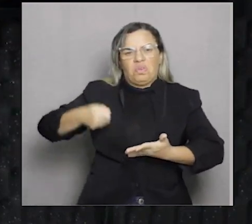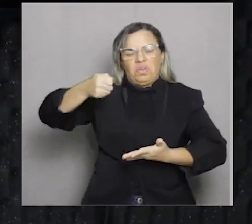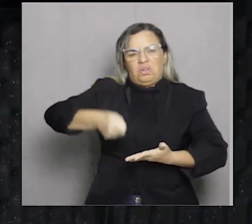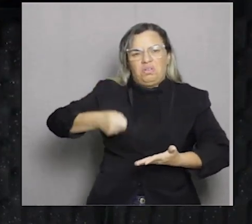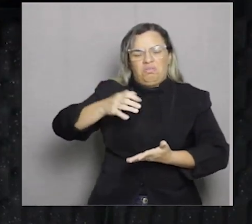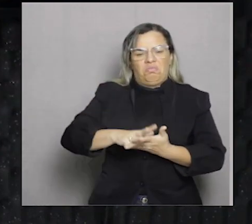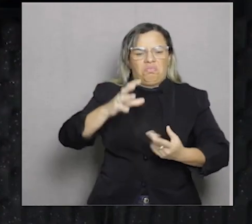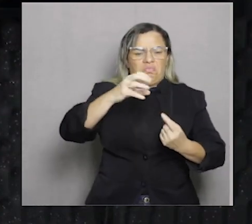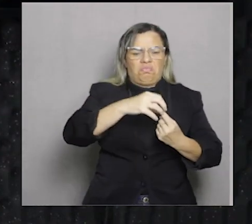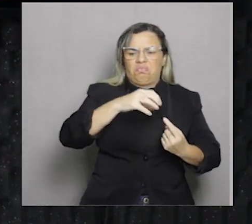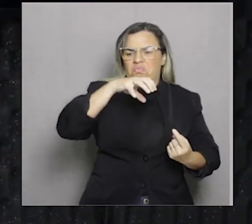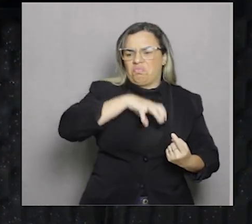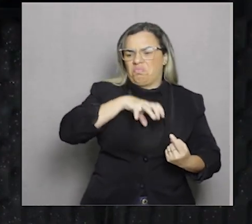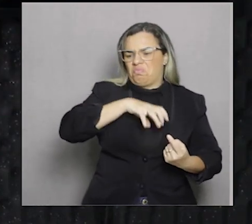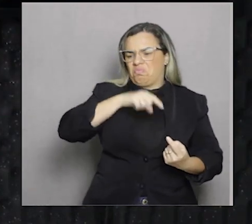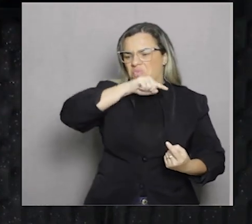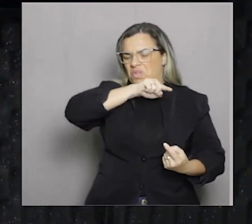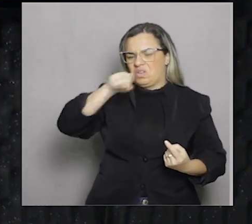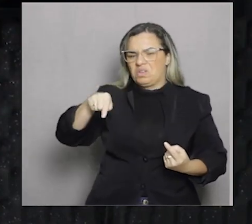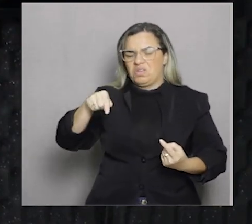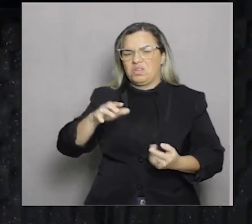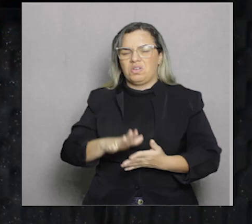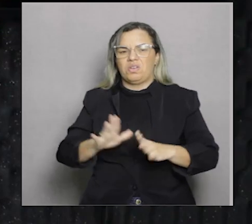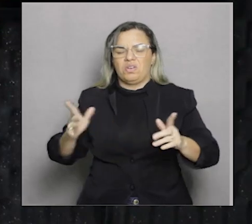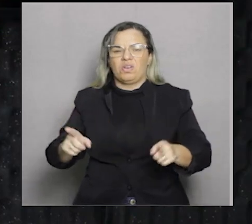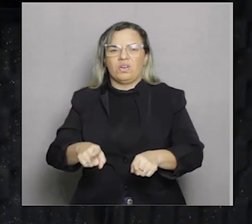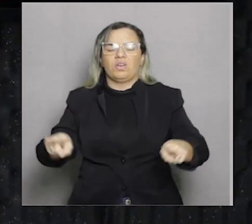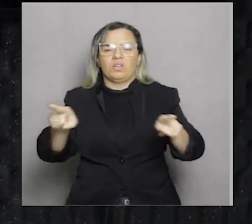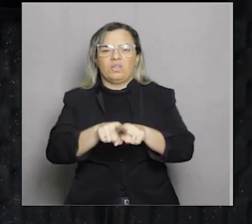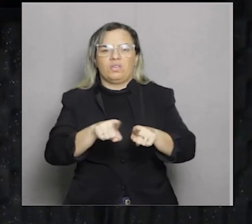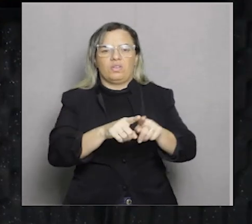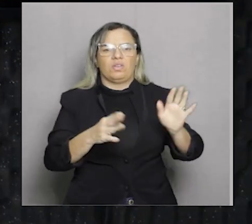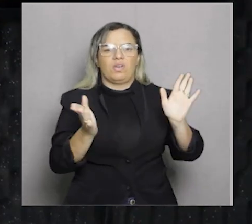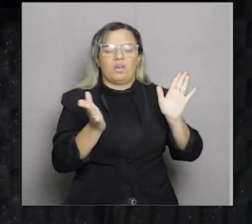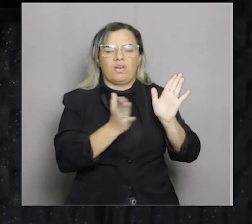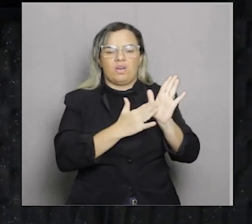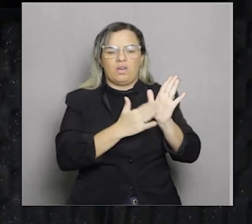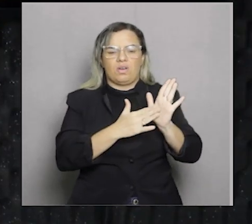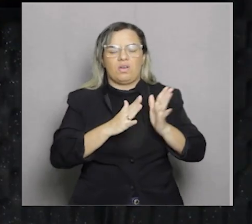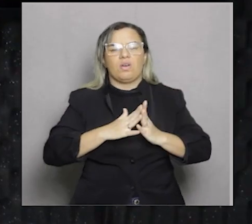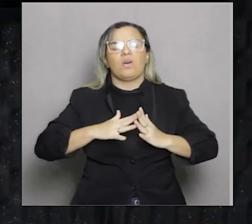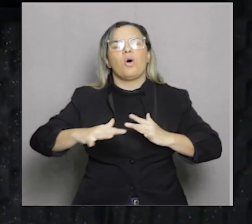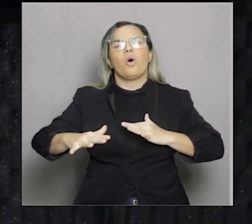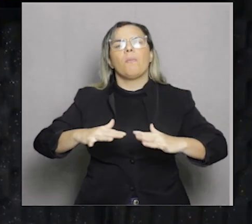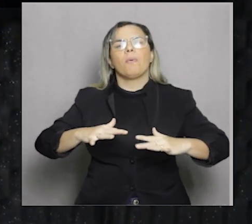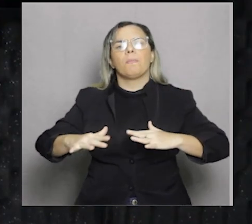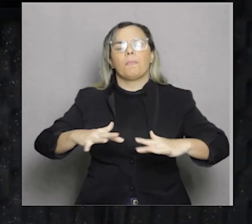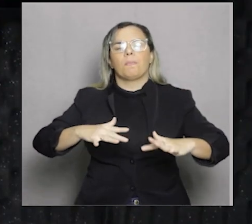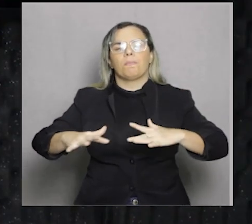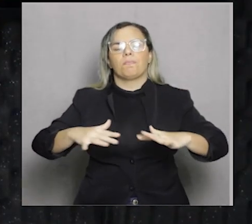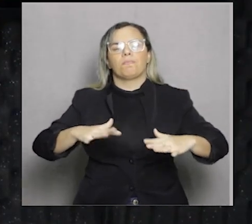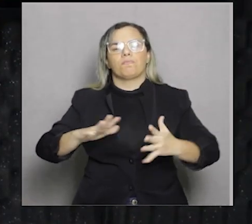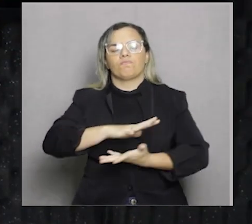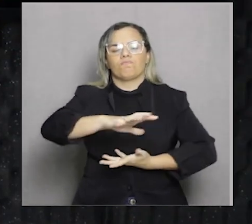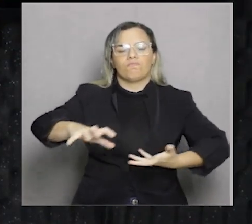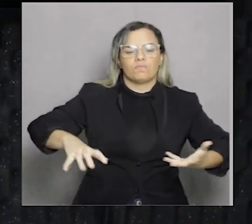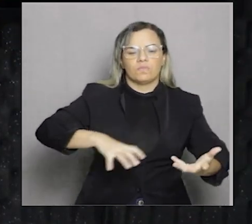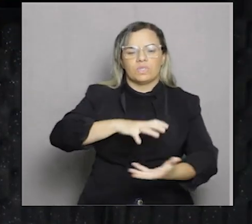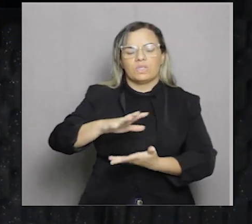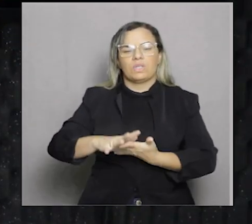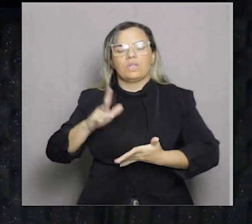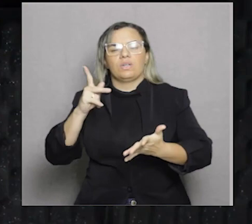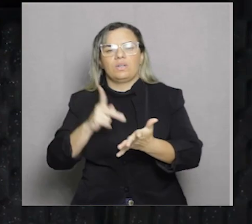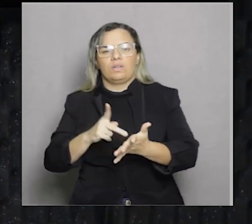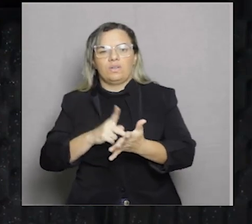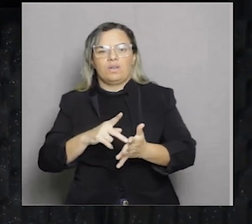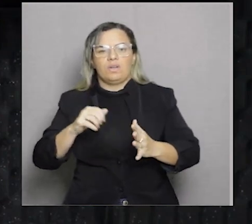coroa portuguesa, também era uma proposta do movimento. O movimento que, na verdade, falava